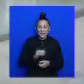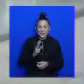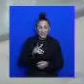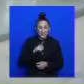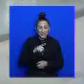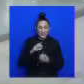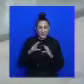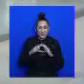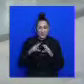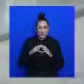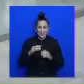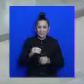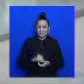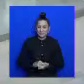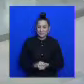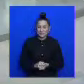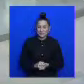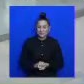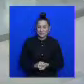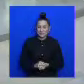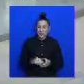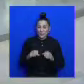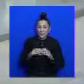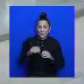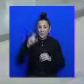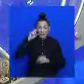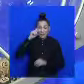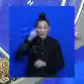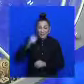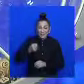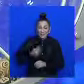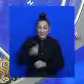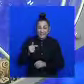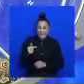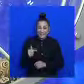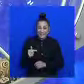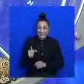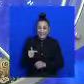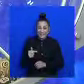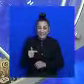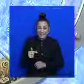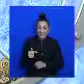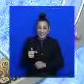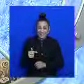Já temos a bola. Bola preta número 7.